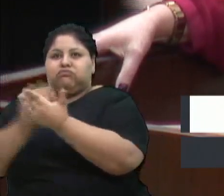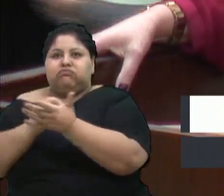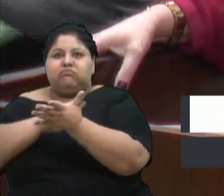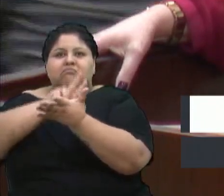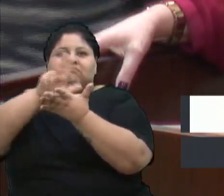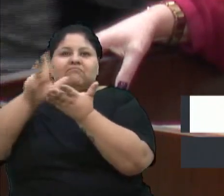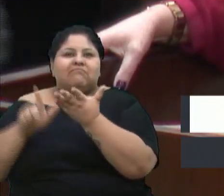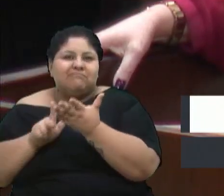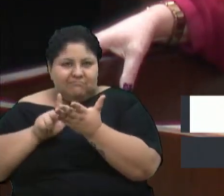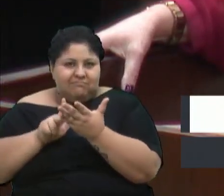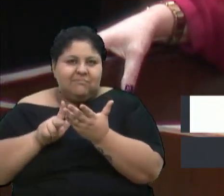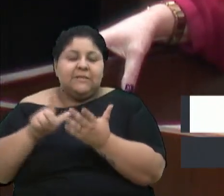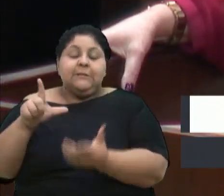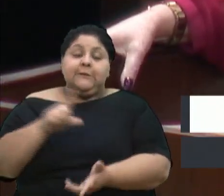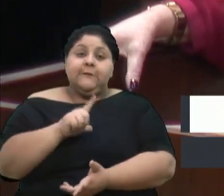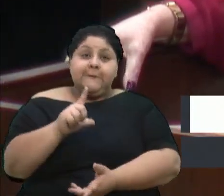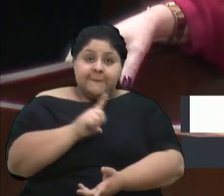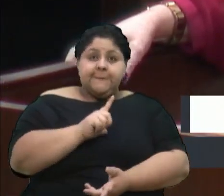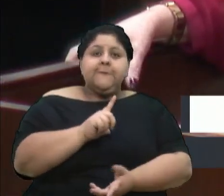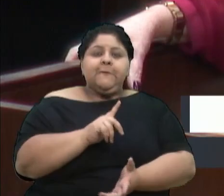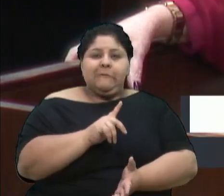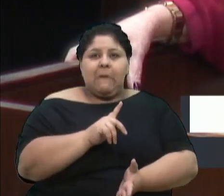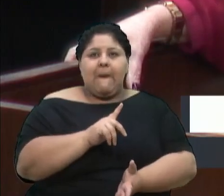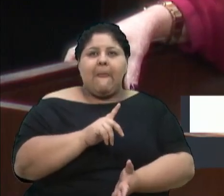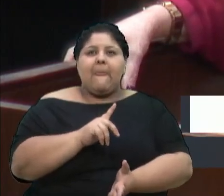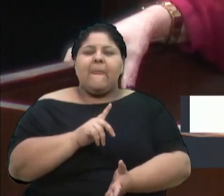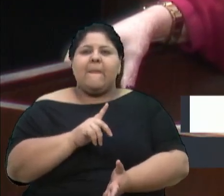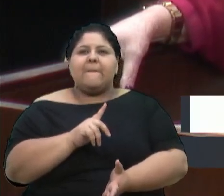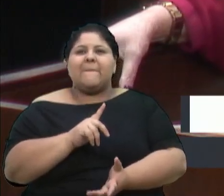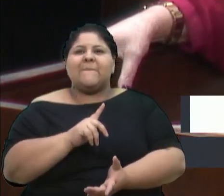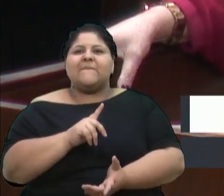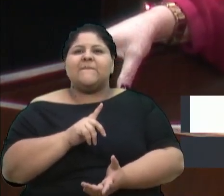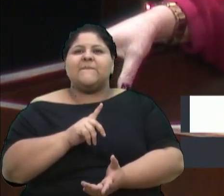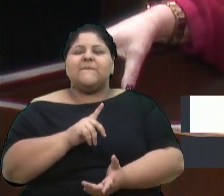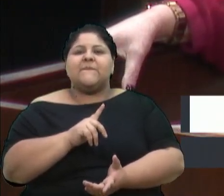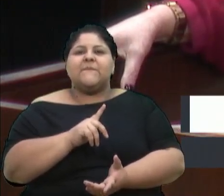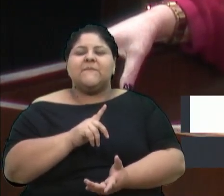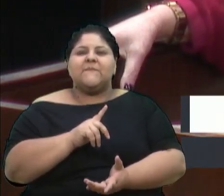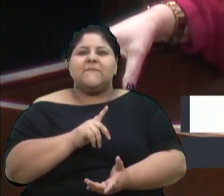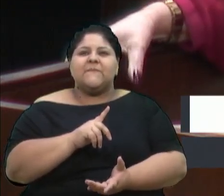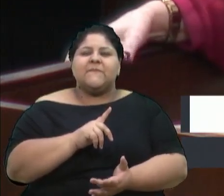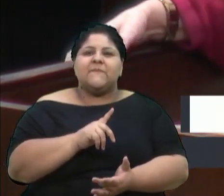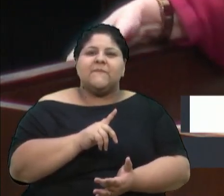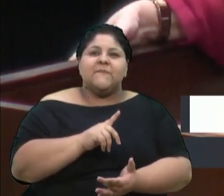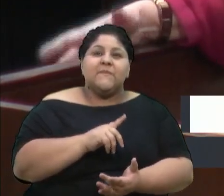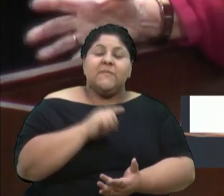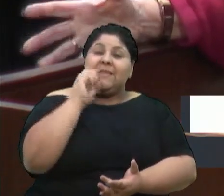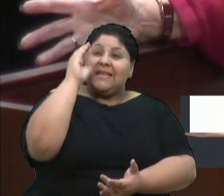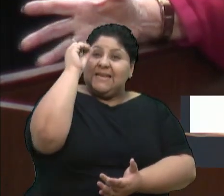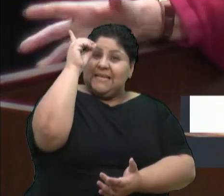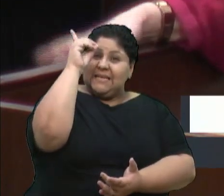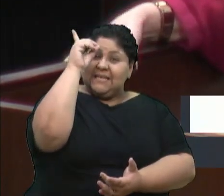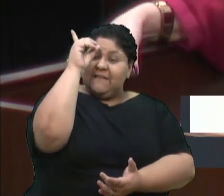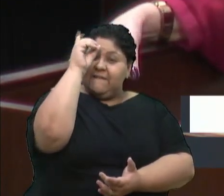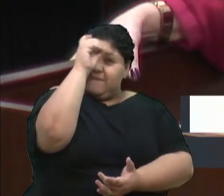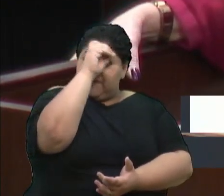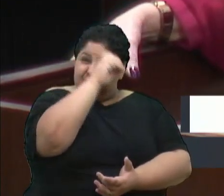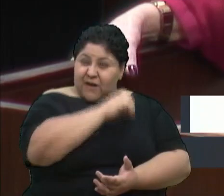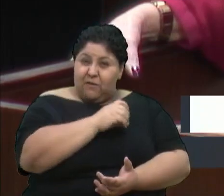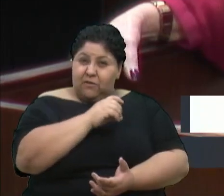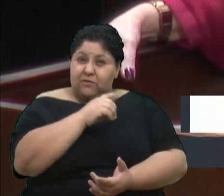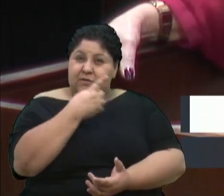coisas. Tem a questão da deficiência, né, da dificuldade,